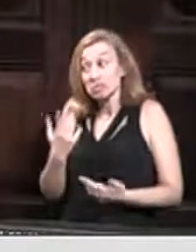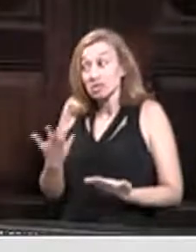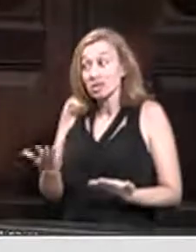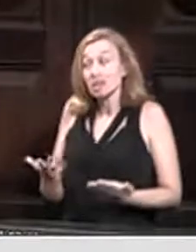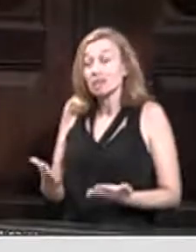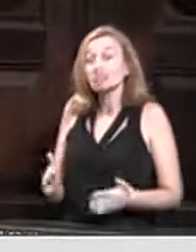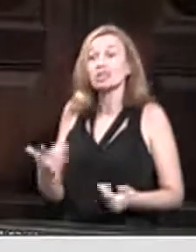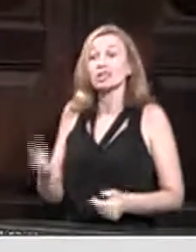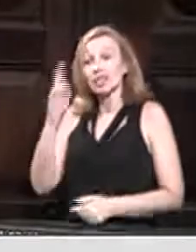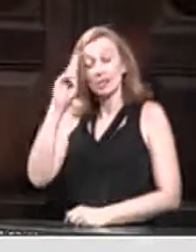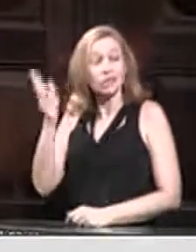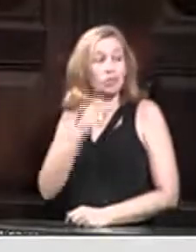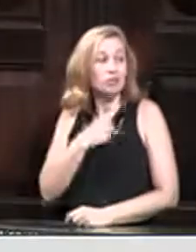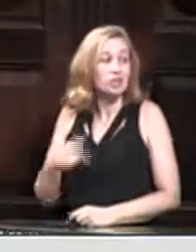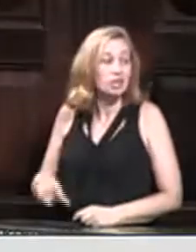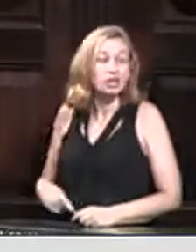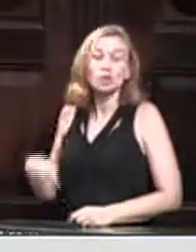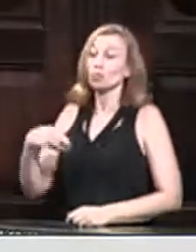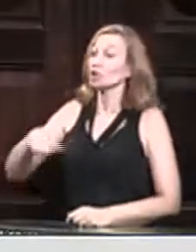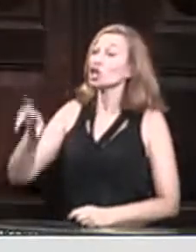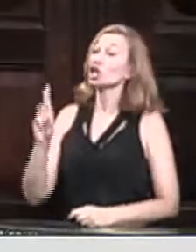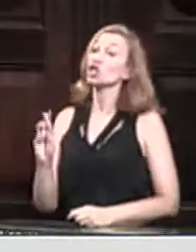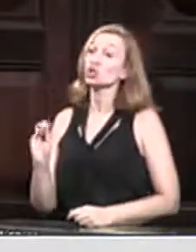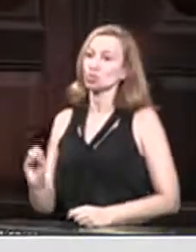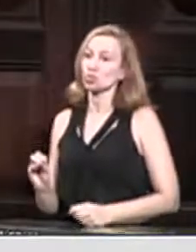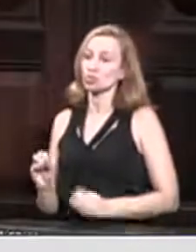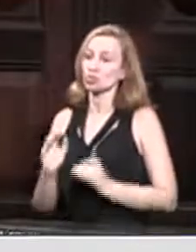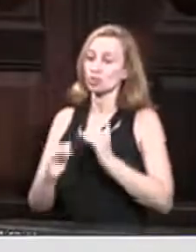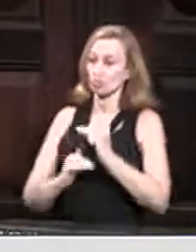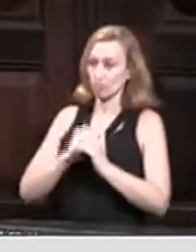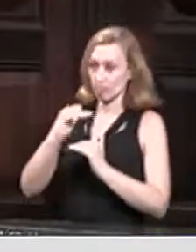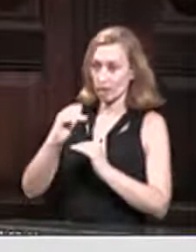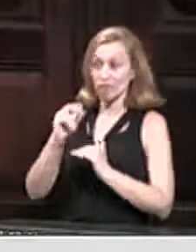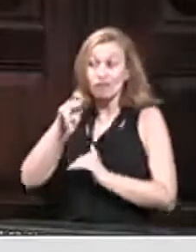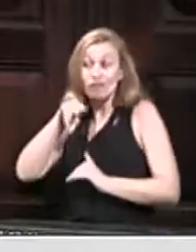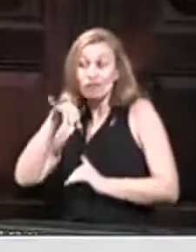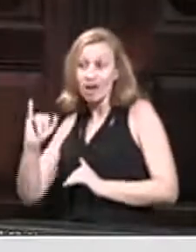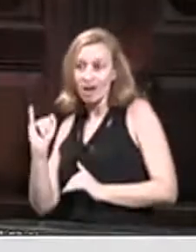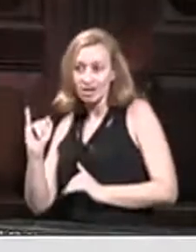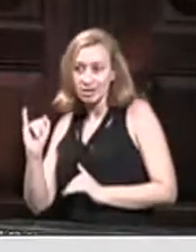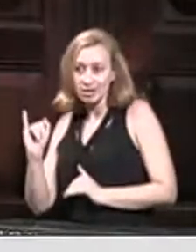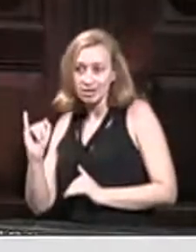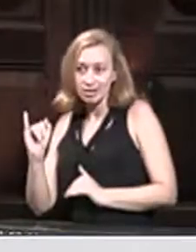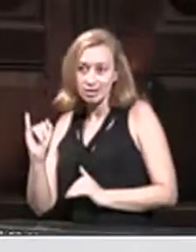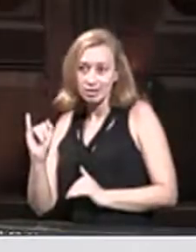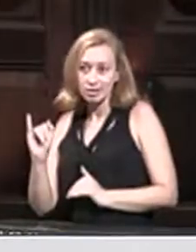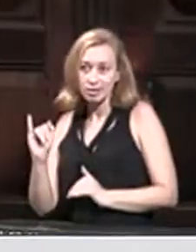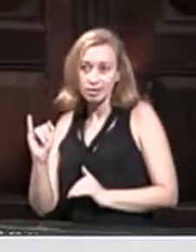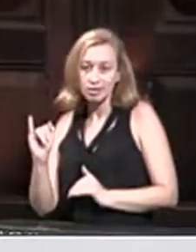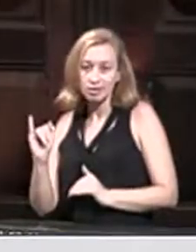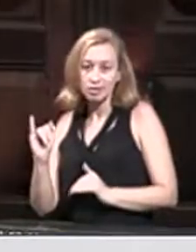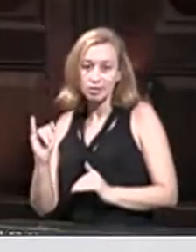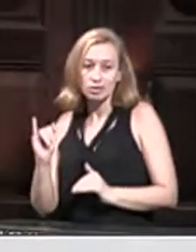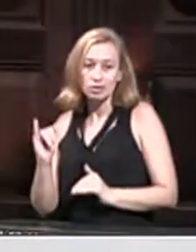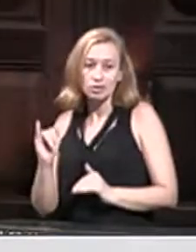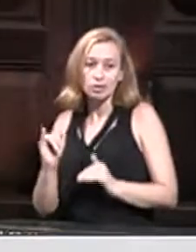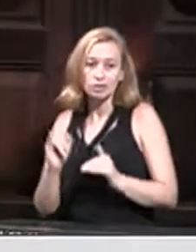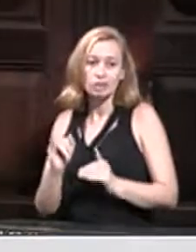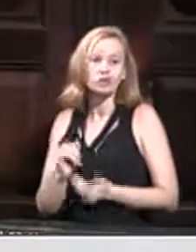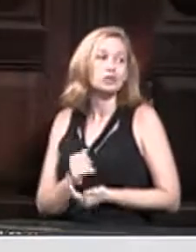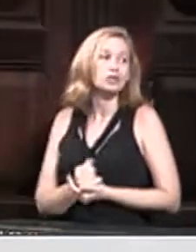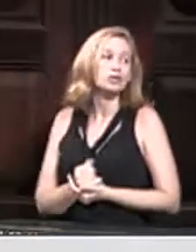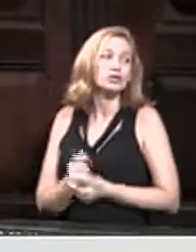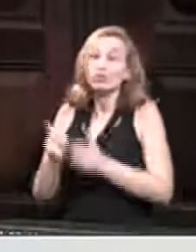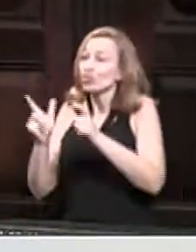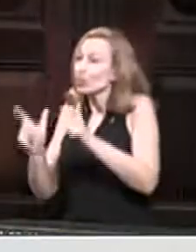presidente, quando um ministro do Supremo vai numa feira literária